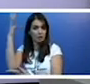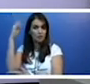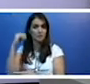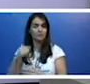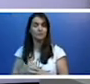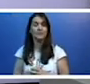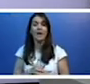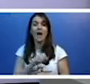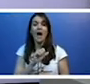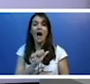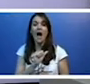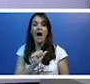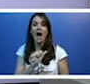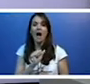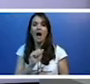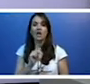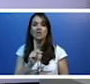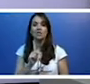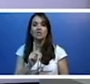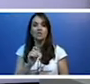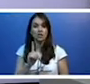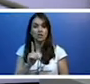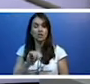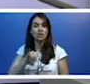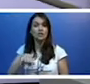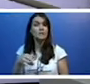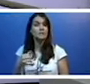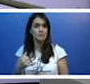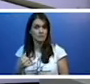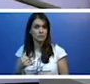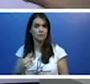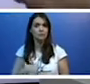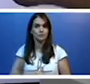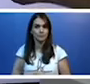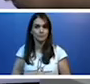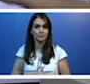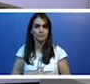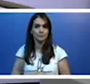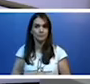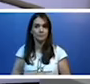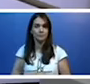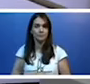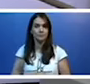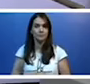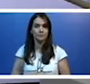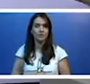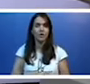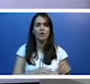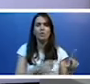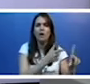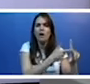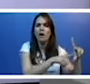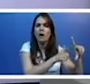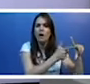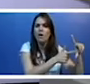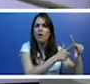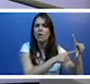cateto adjacente tá encostado e no ângulo de 33 graus